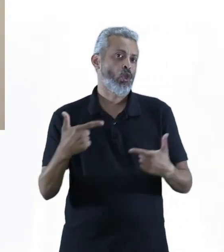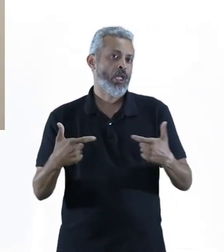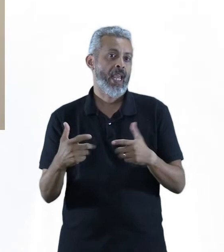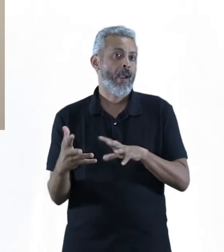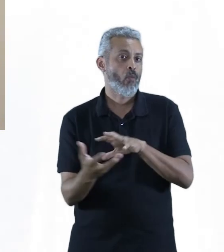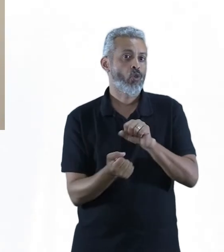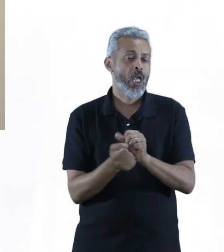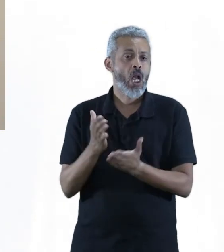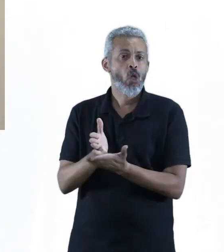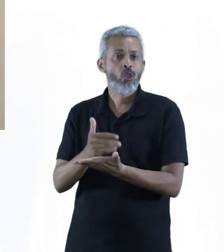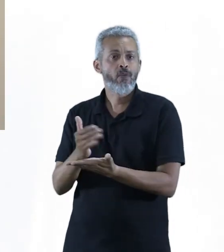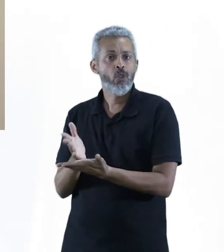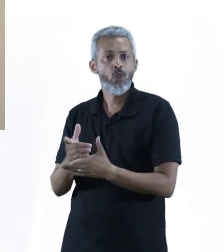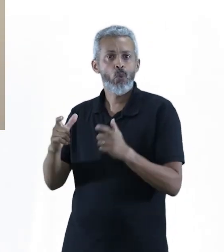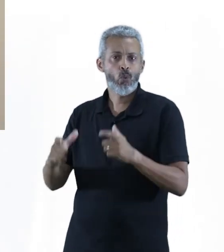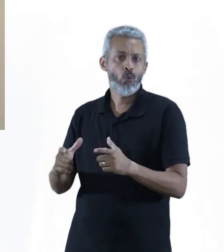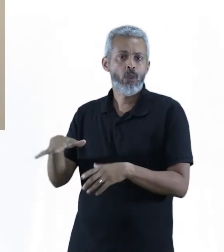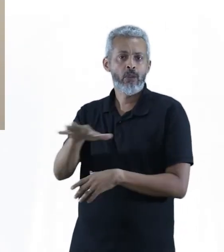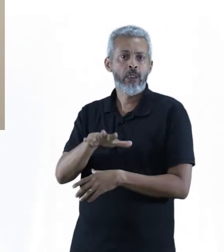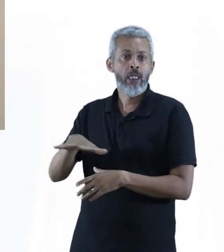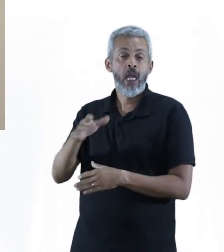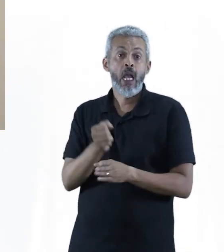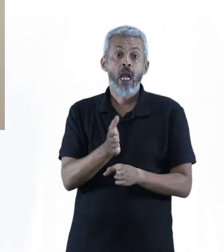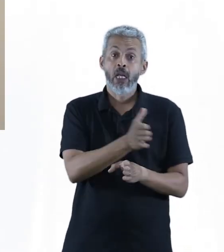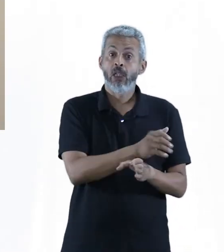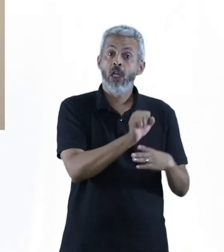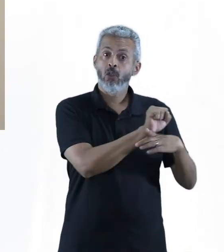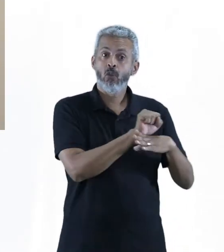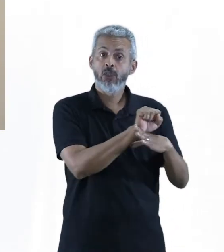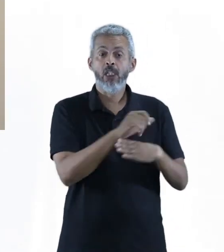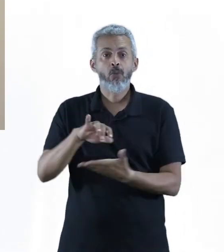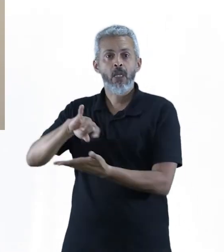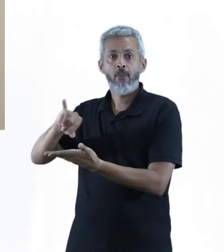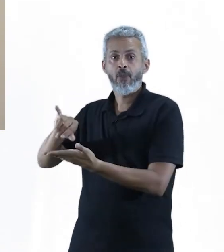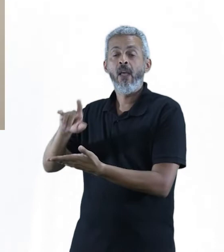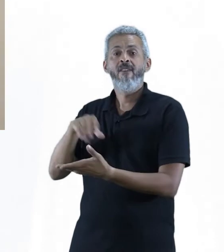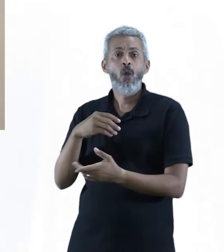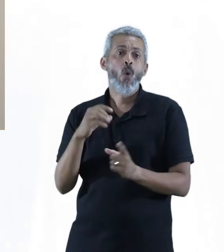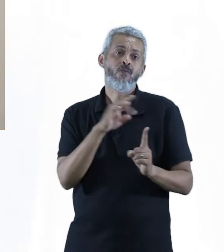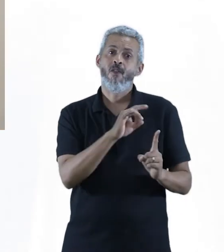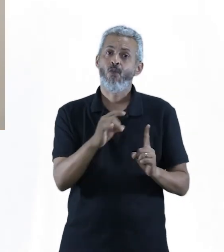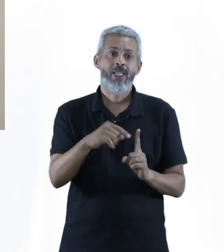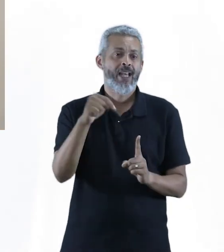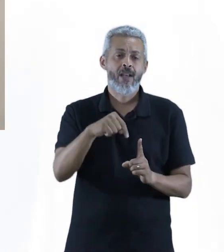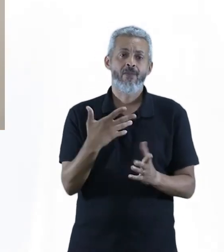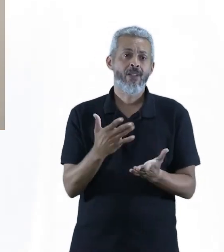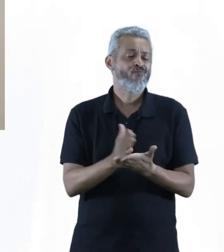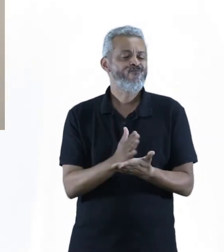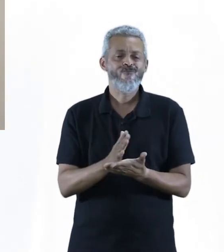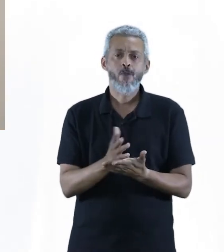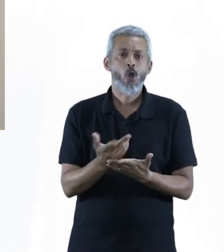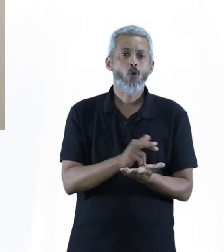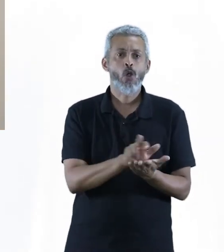guerras mundiais, dividir o seu território entre o socialismo e o capitalismo, ficou muito vulnerável em relação